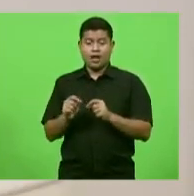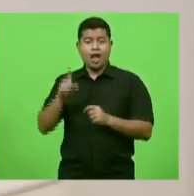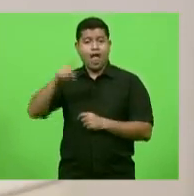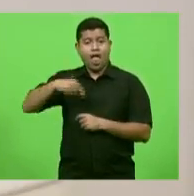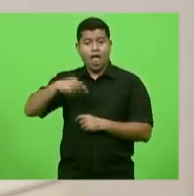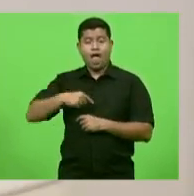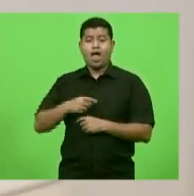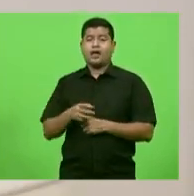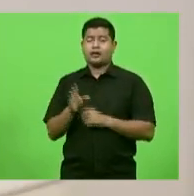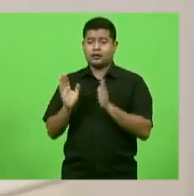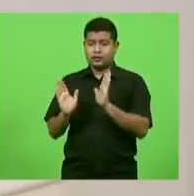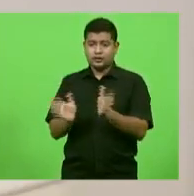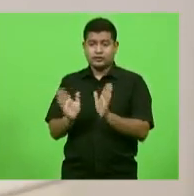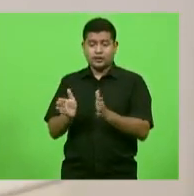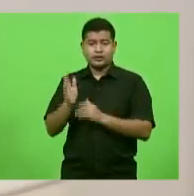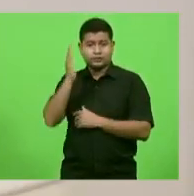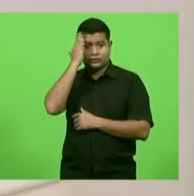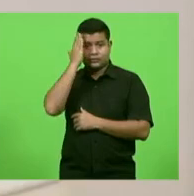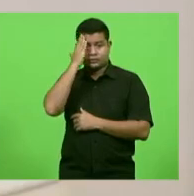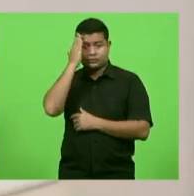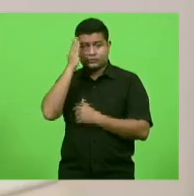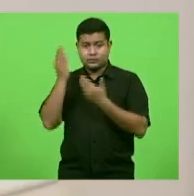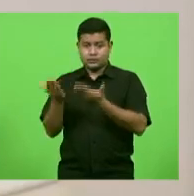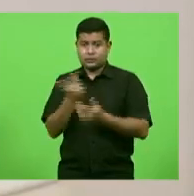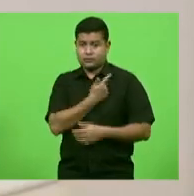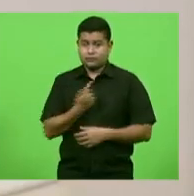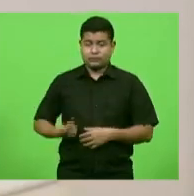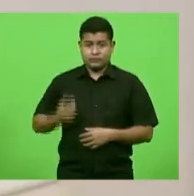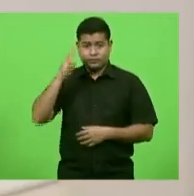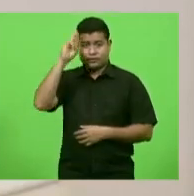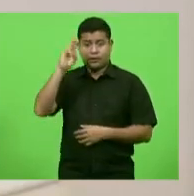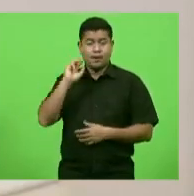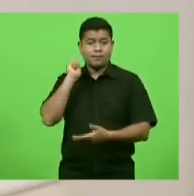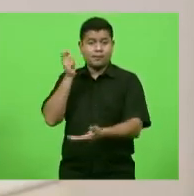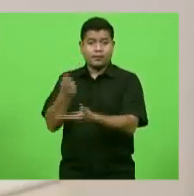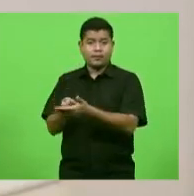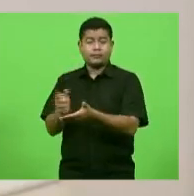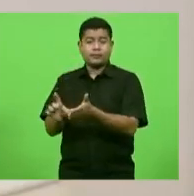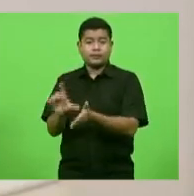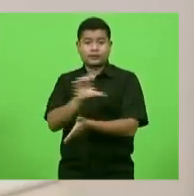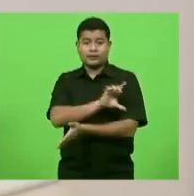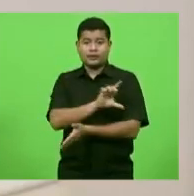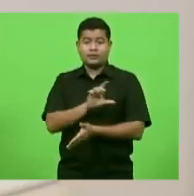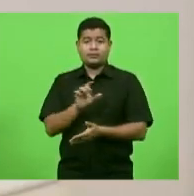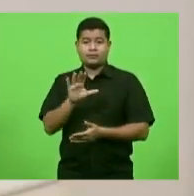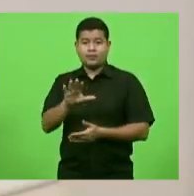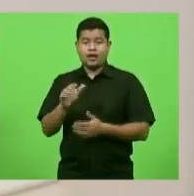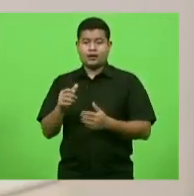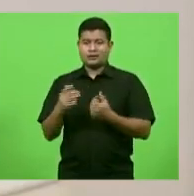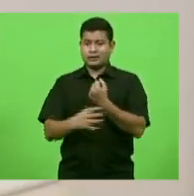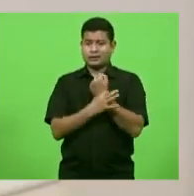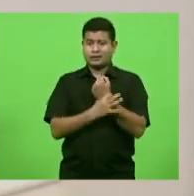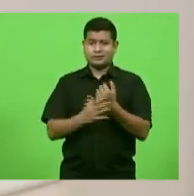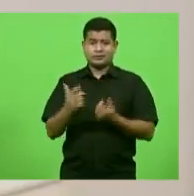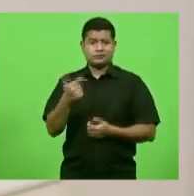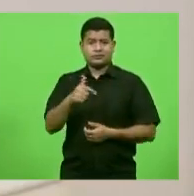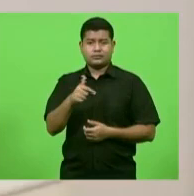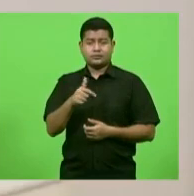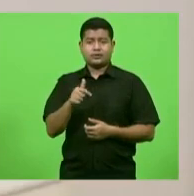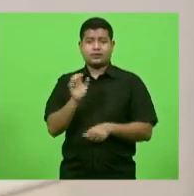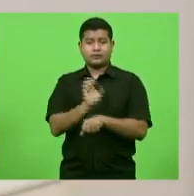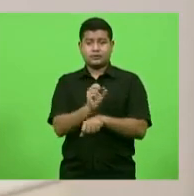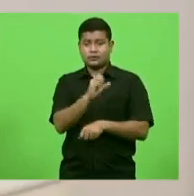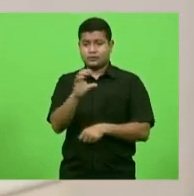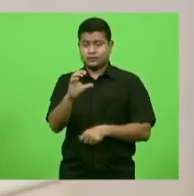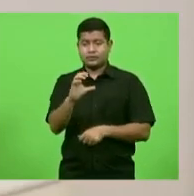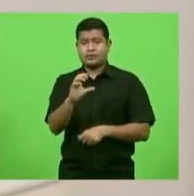prévio do governador Carlos Moisés da Silva acerca do pagamento antecipado sem qualquer garantia ao Estado de Santa Catarina, além de